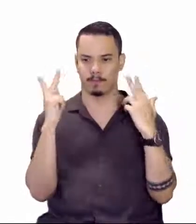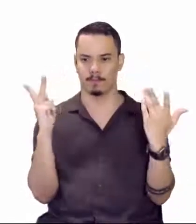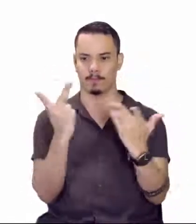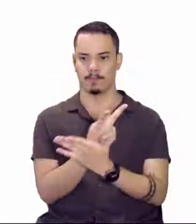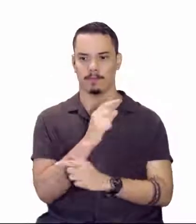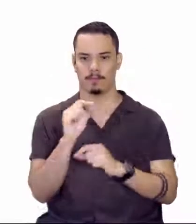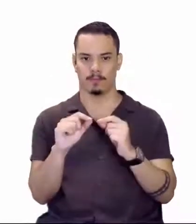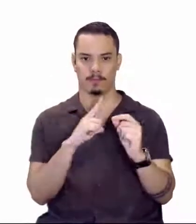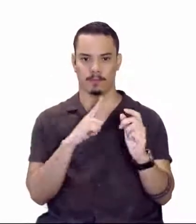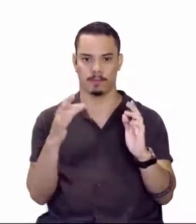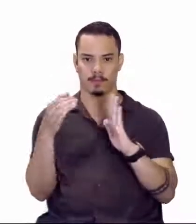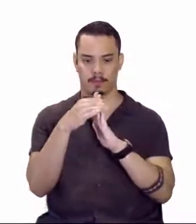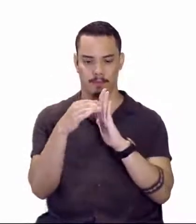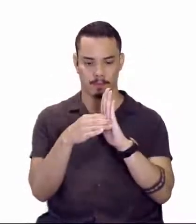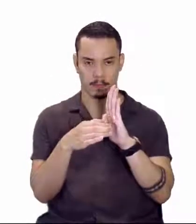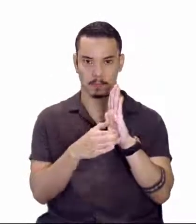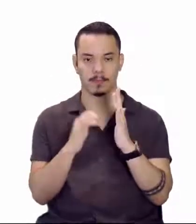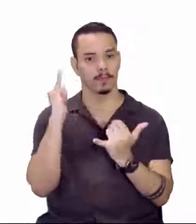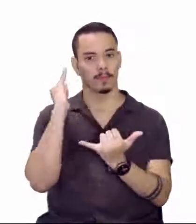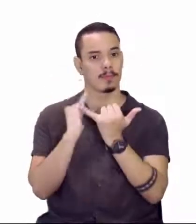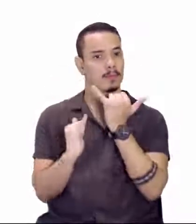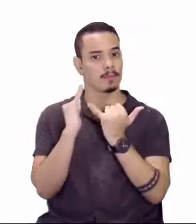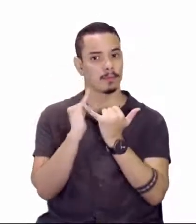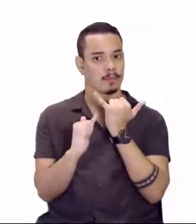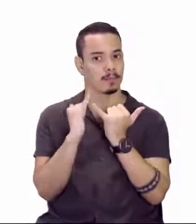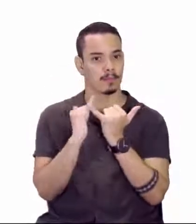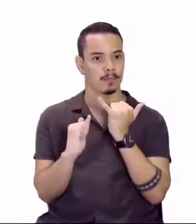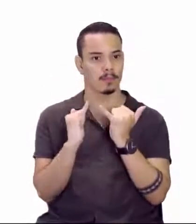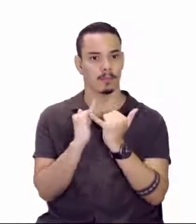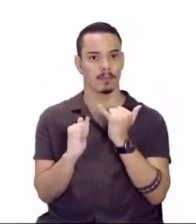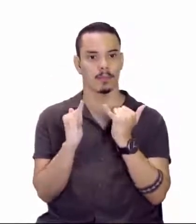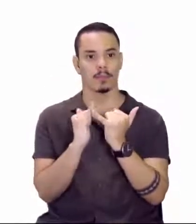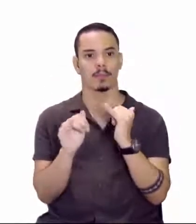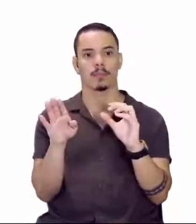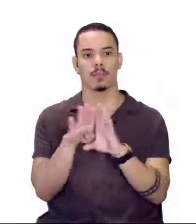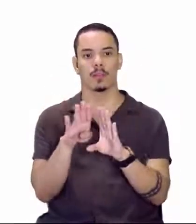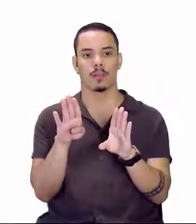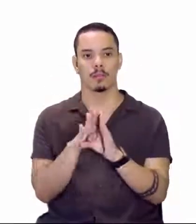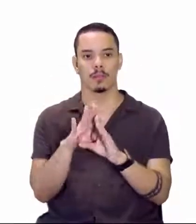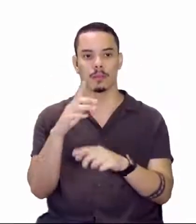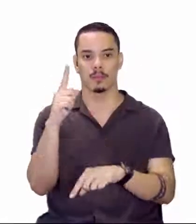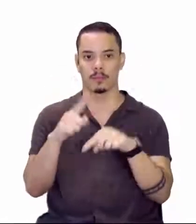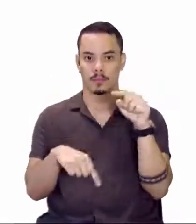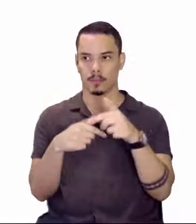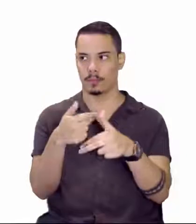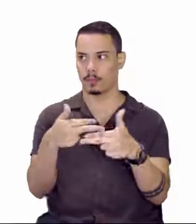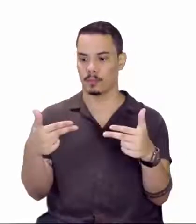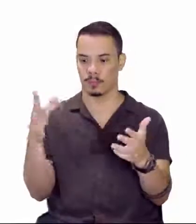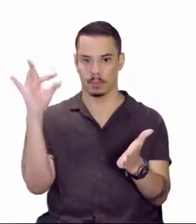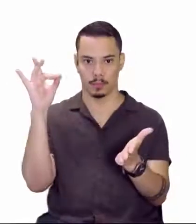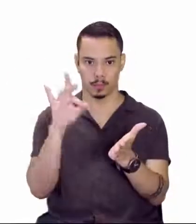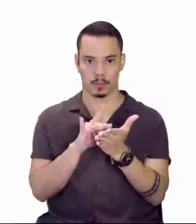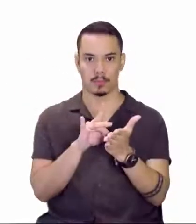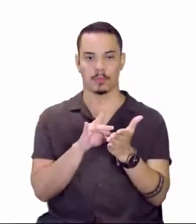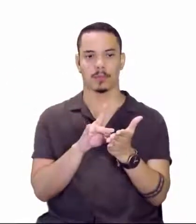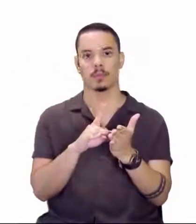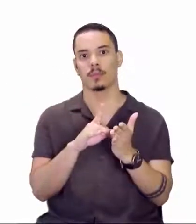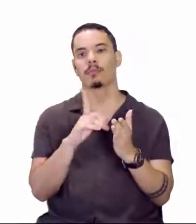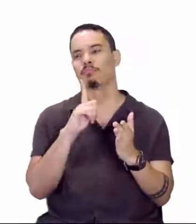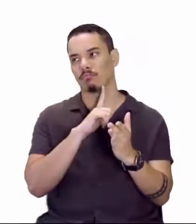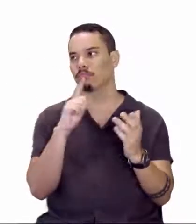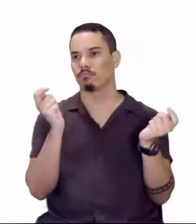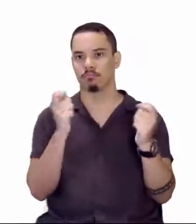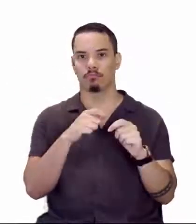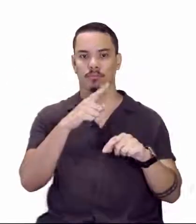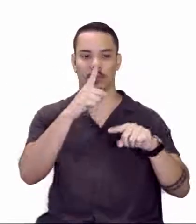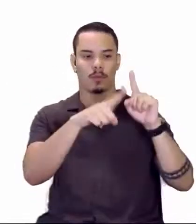possuem propriedades químicas semelhantes e propriedades físicas que variam gradualmente, tá bom? Isso